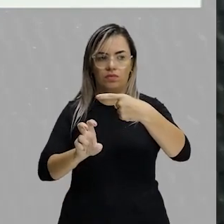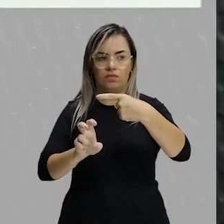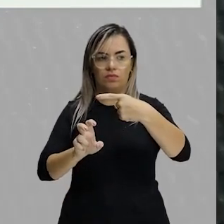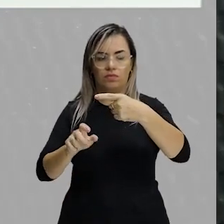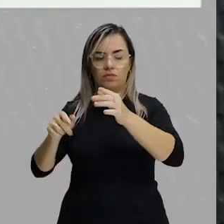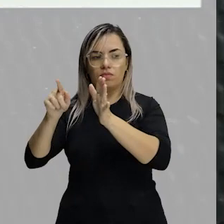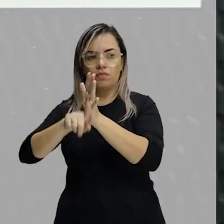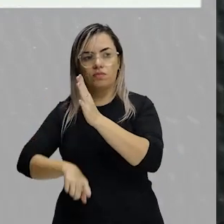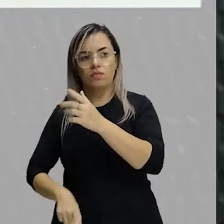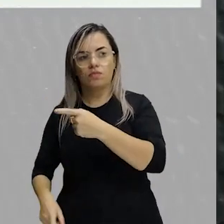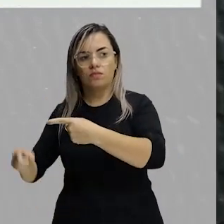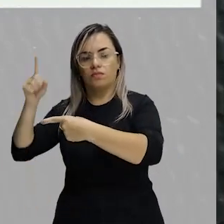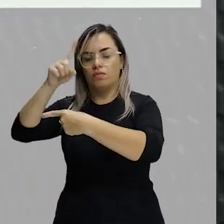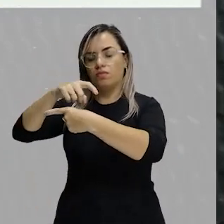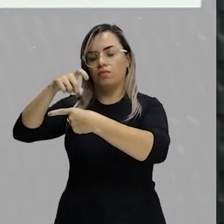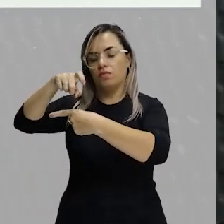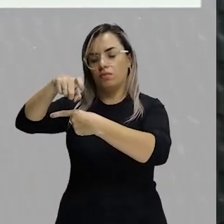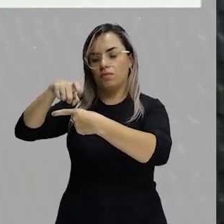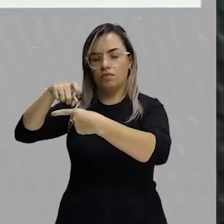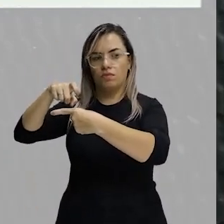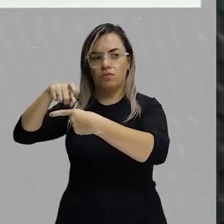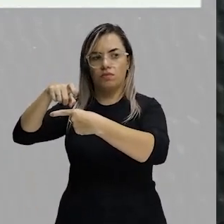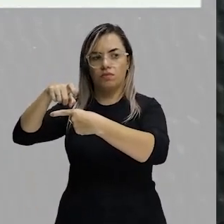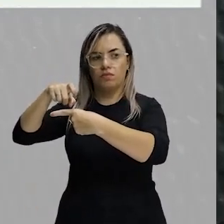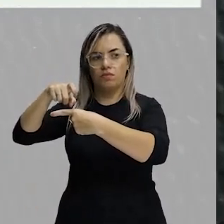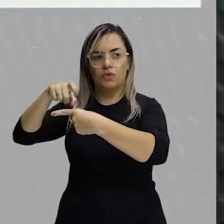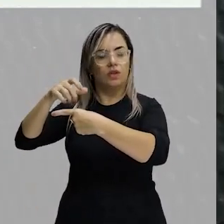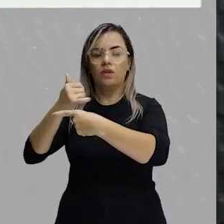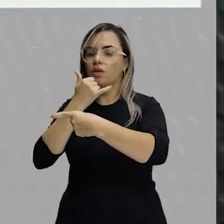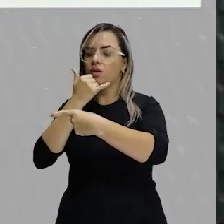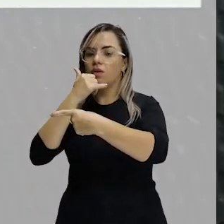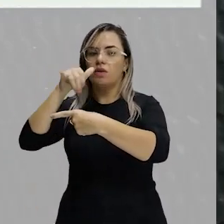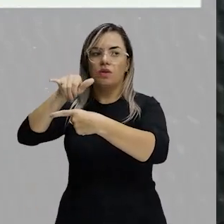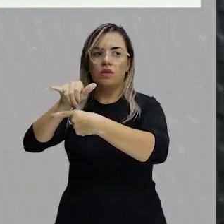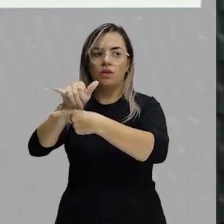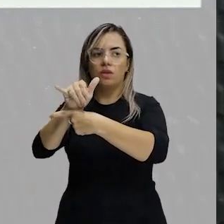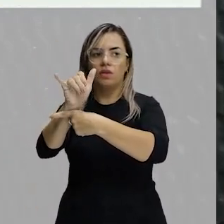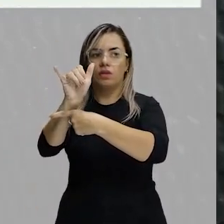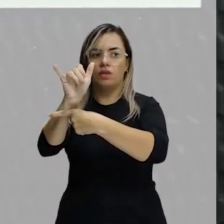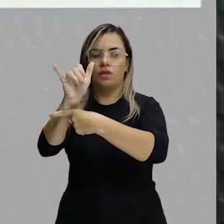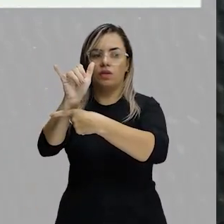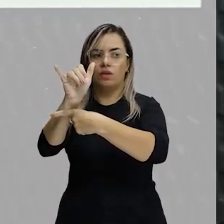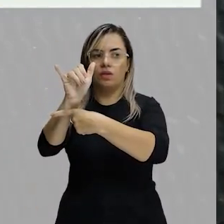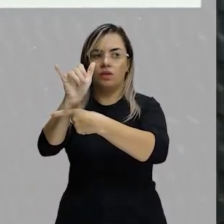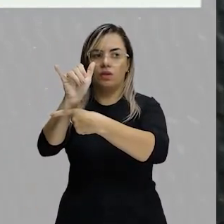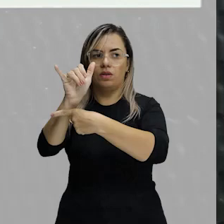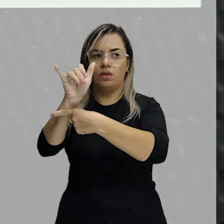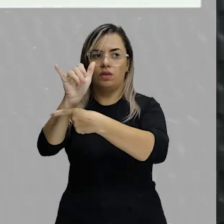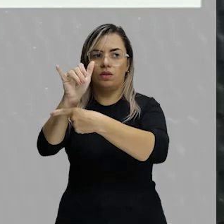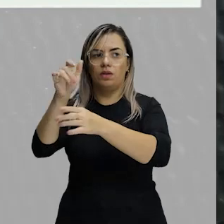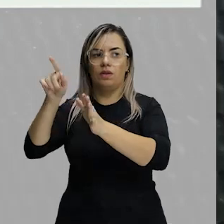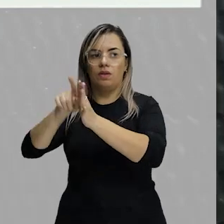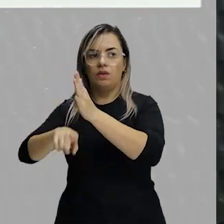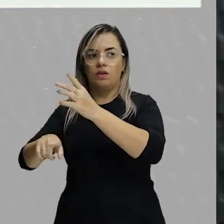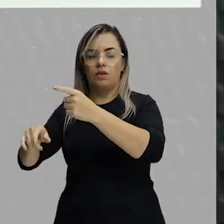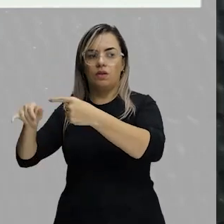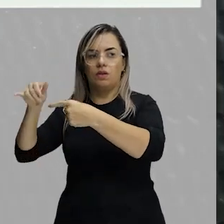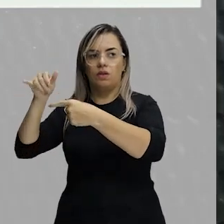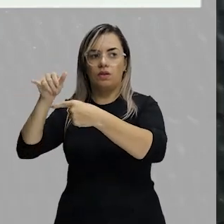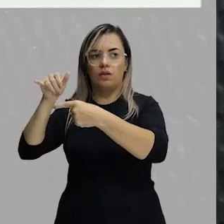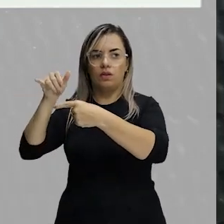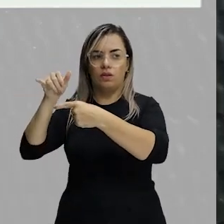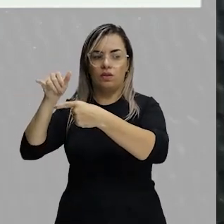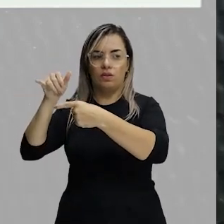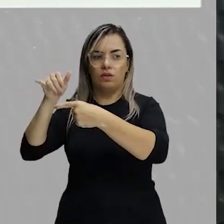menos x, y, menos o y0. Agora, atenção, ó, aqui é